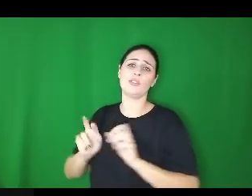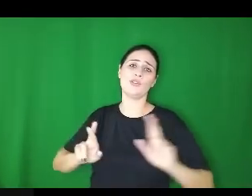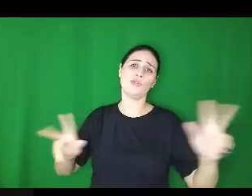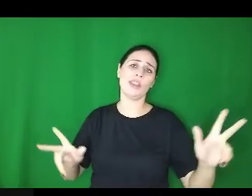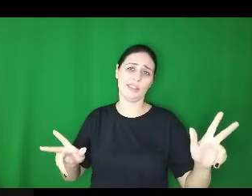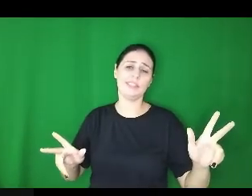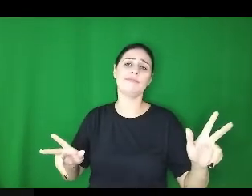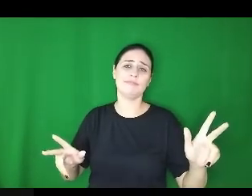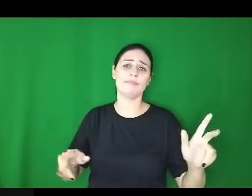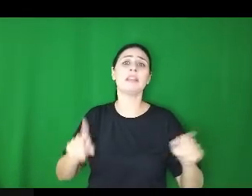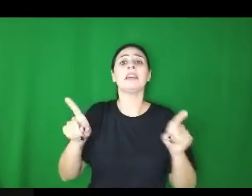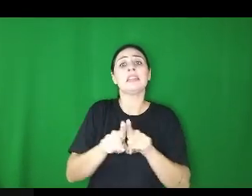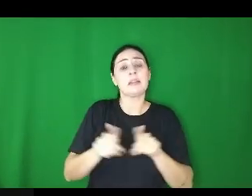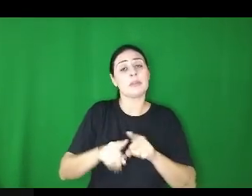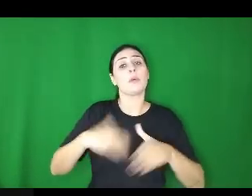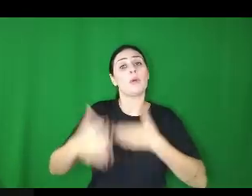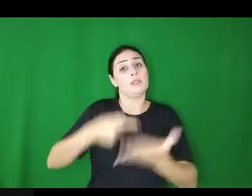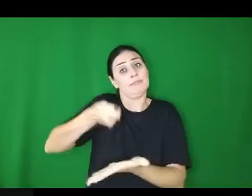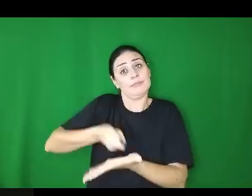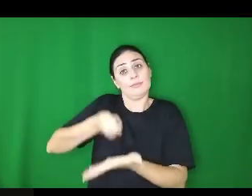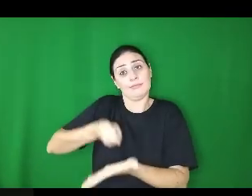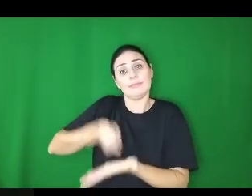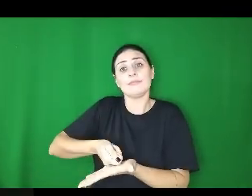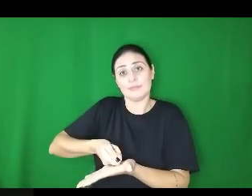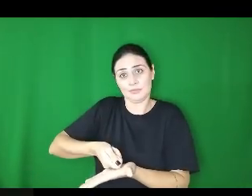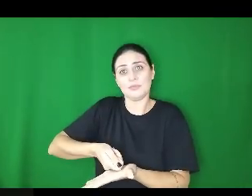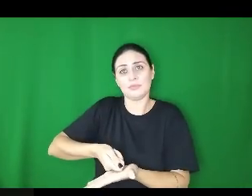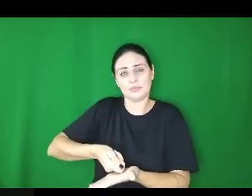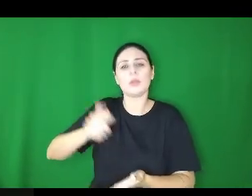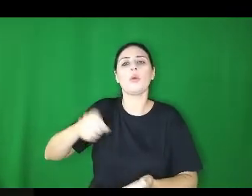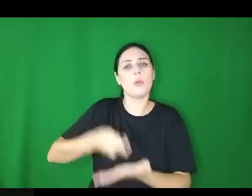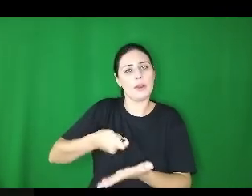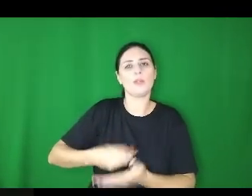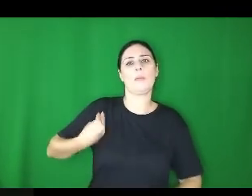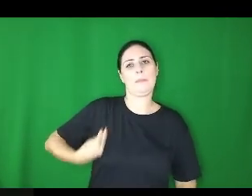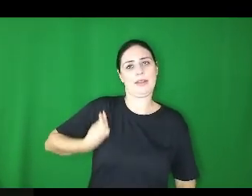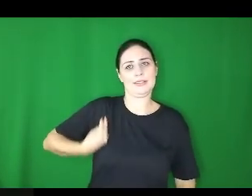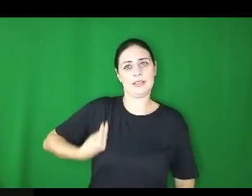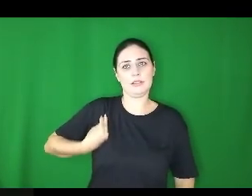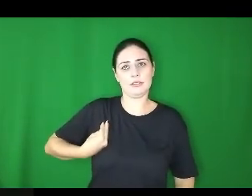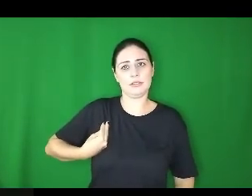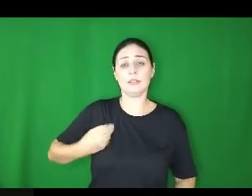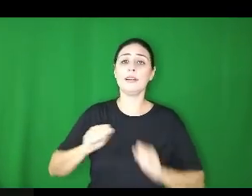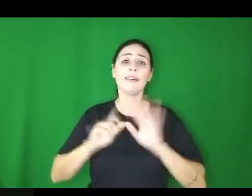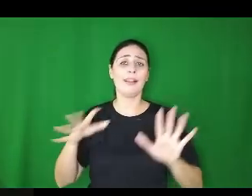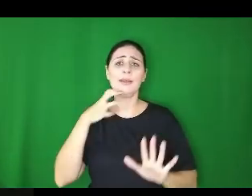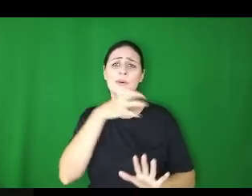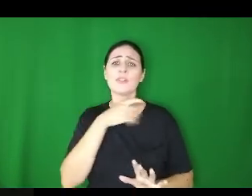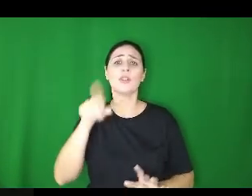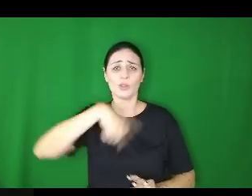é coletivo no sentido, quando o professor lança um problema, um outro debate, um outro conversa, um aluno fez um texto menor, o outro ele viu que o